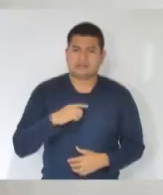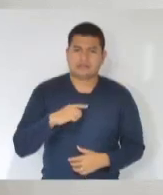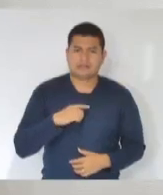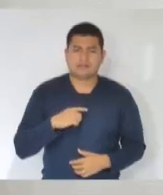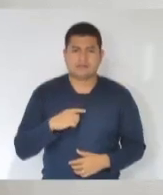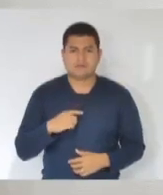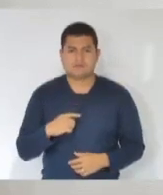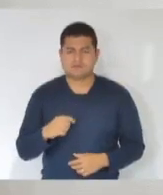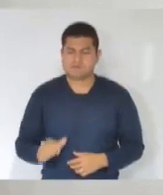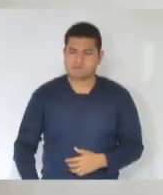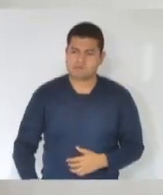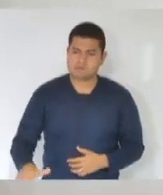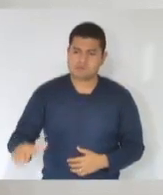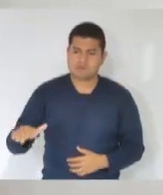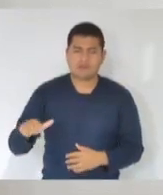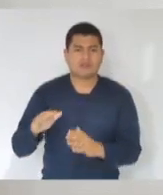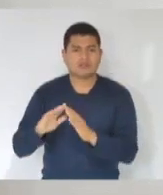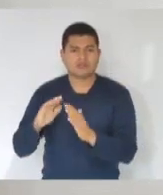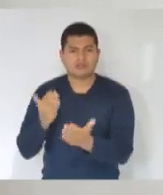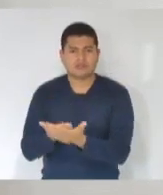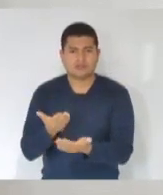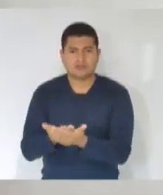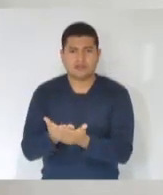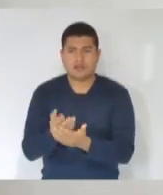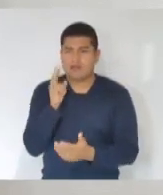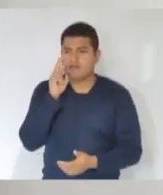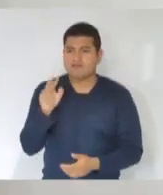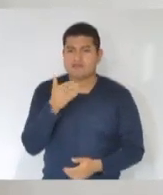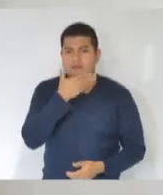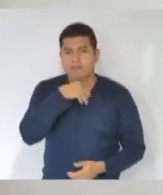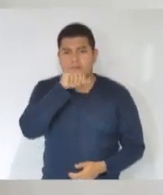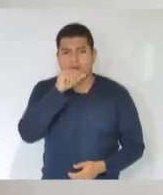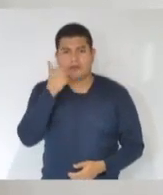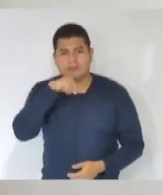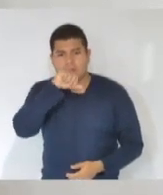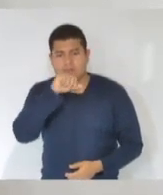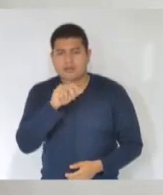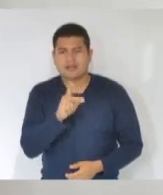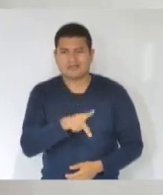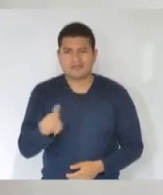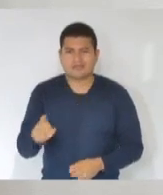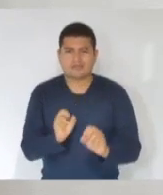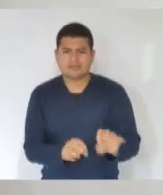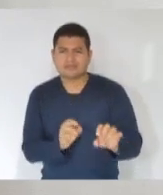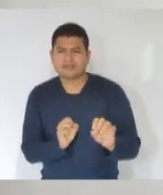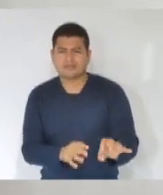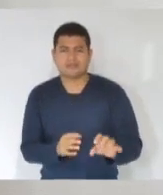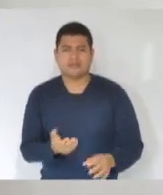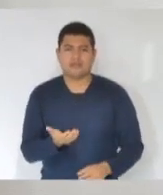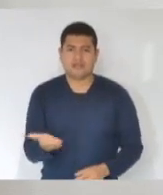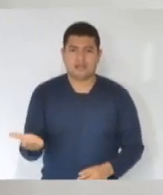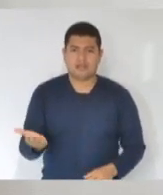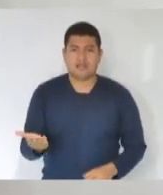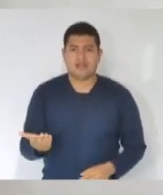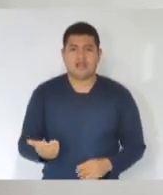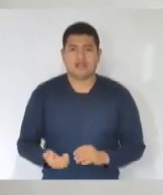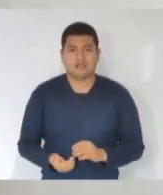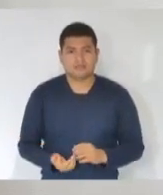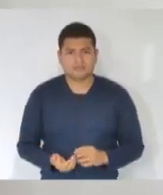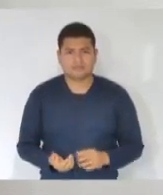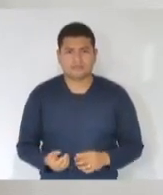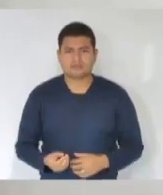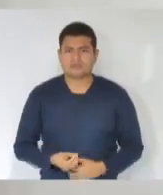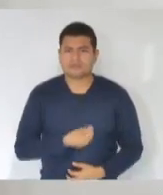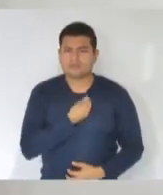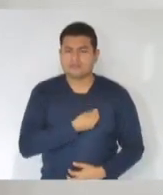lá que vi meus pais darem aula no Pedro II, fui lá em que vivi